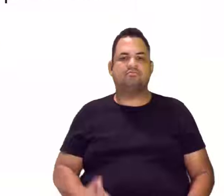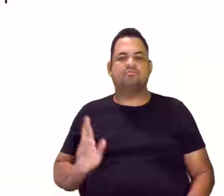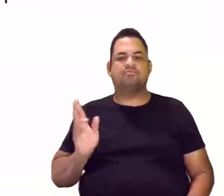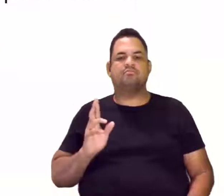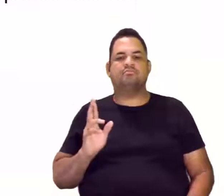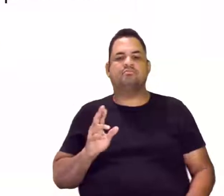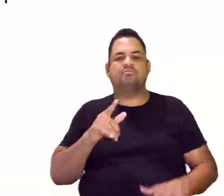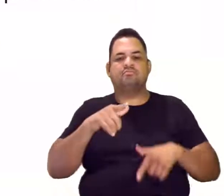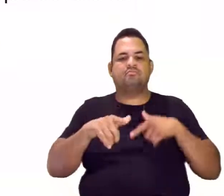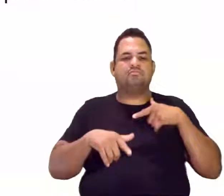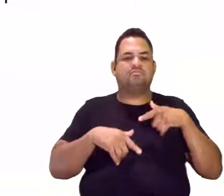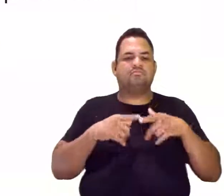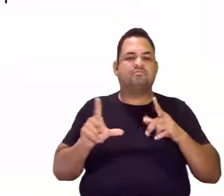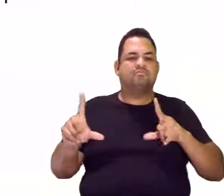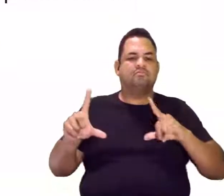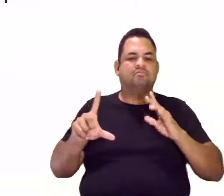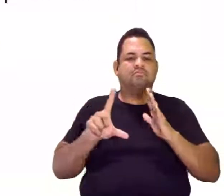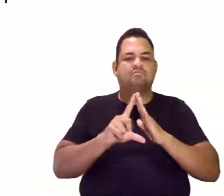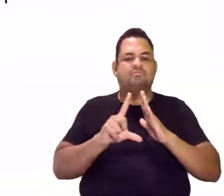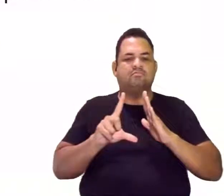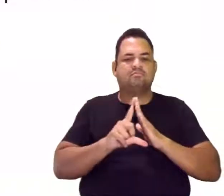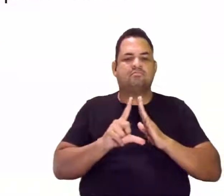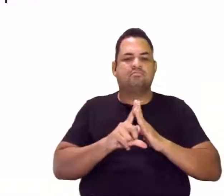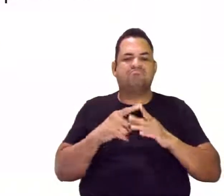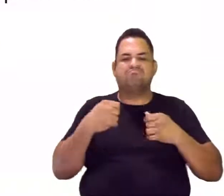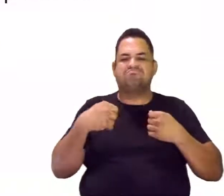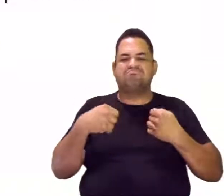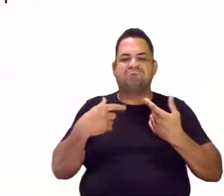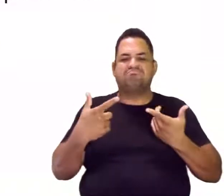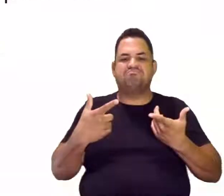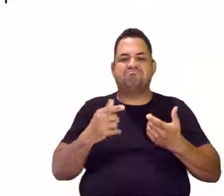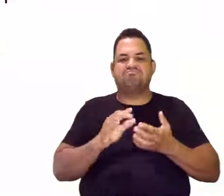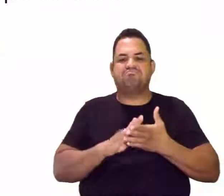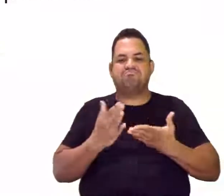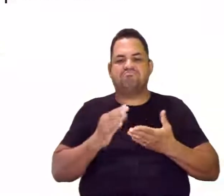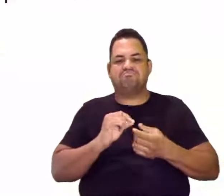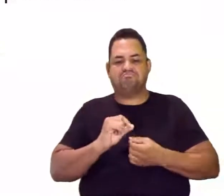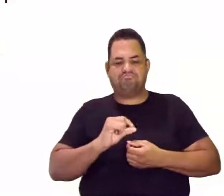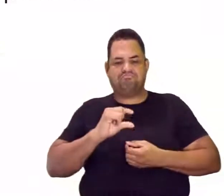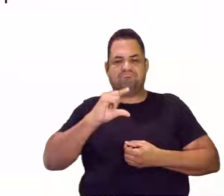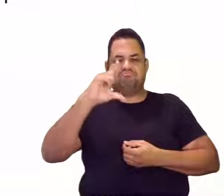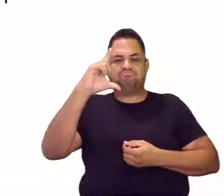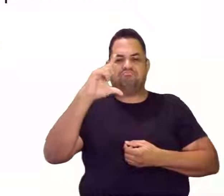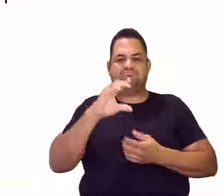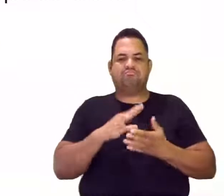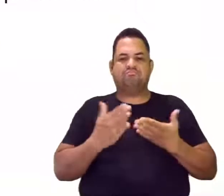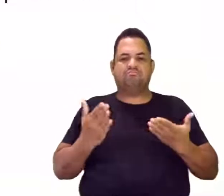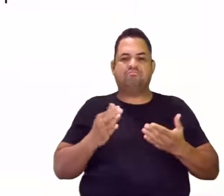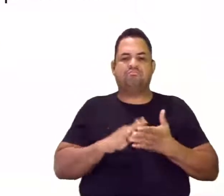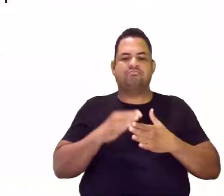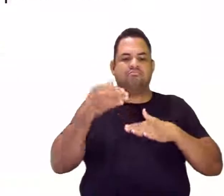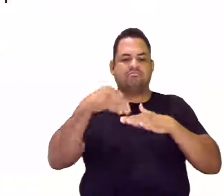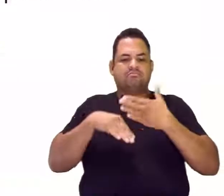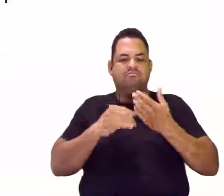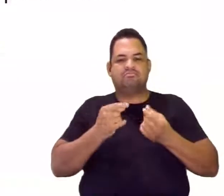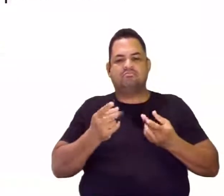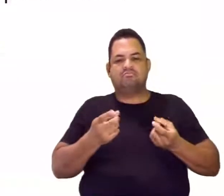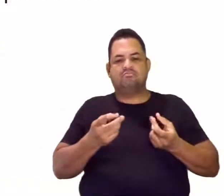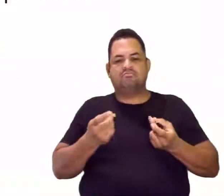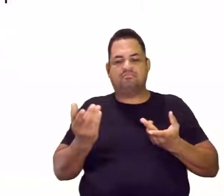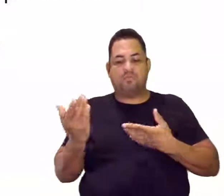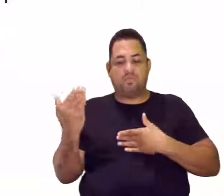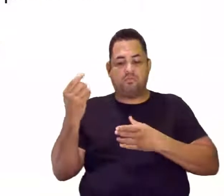com lojas não precisa aumentar tanto. É só saber equilibrar. E vai aumentar o estoque de quem? Daquele que teve